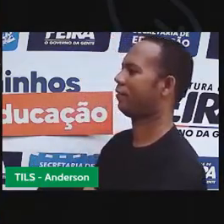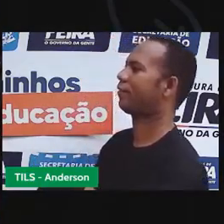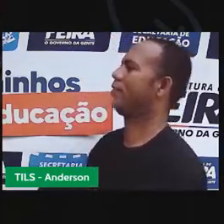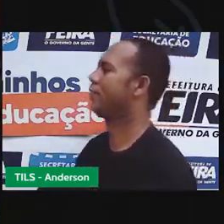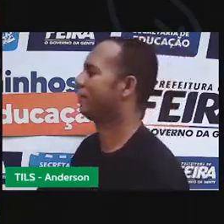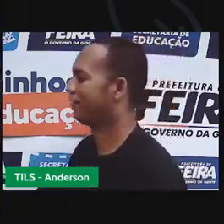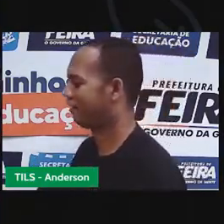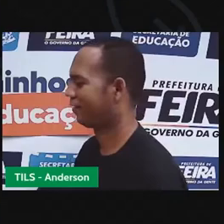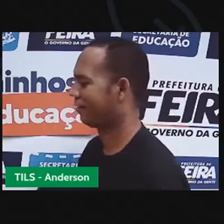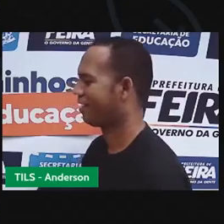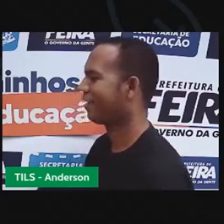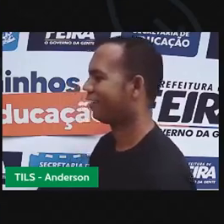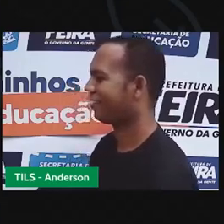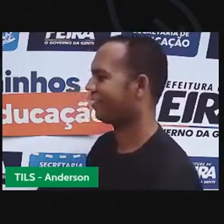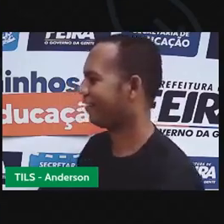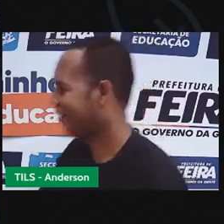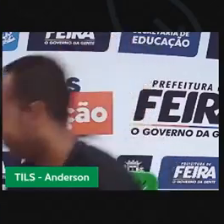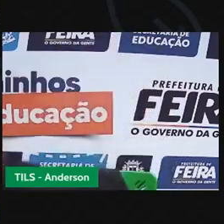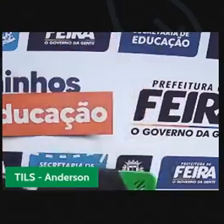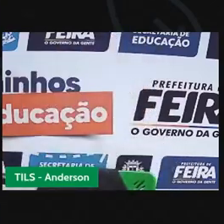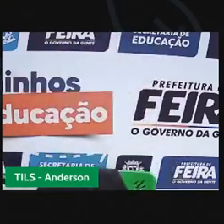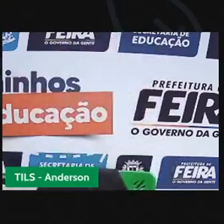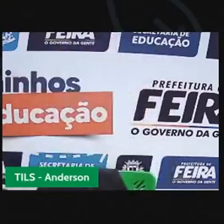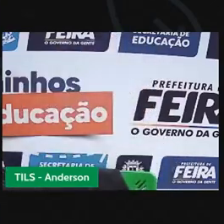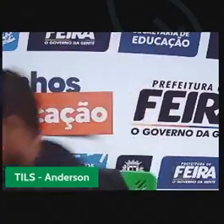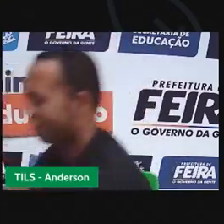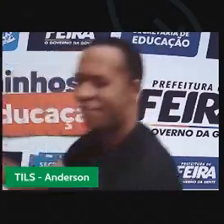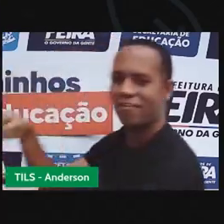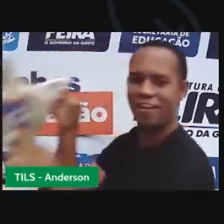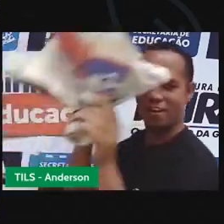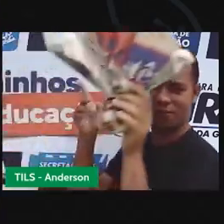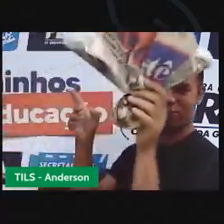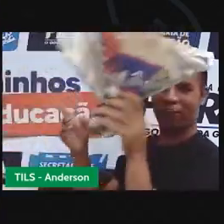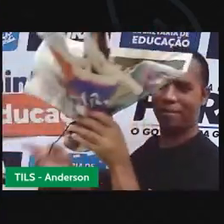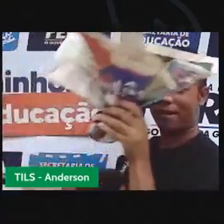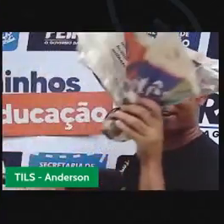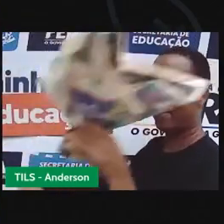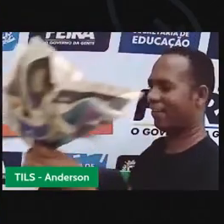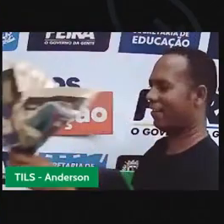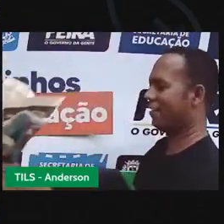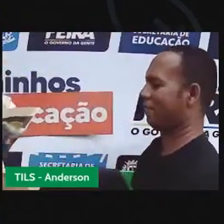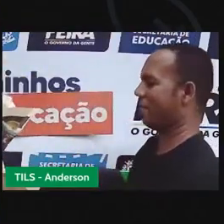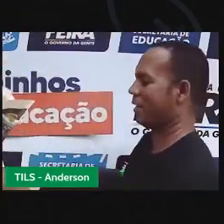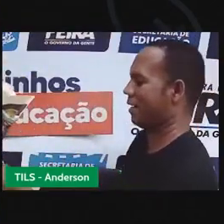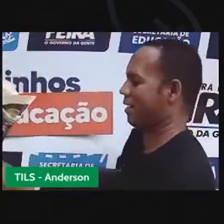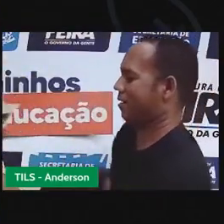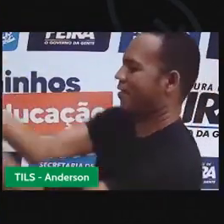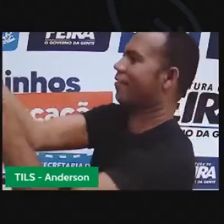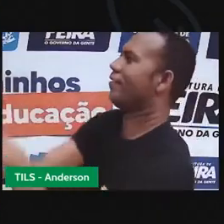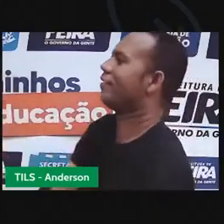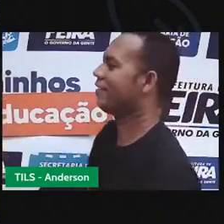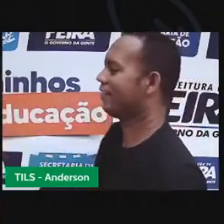ó. Ai, o microfone. E vou jogar pra ela, ó.